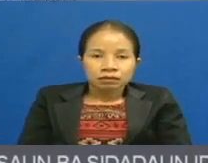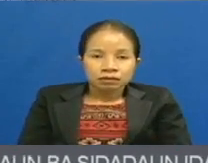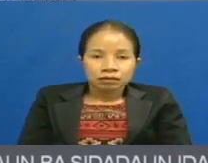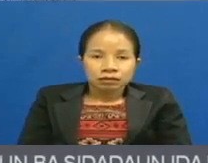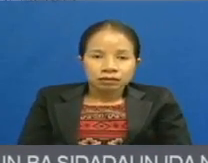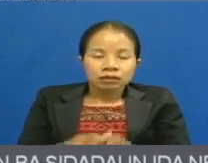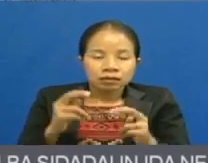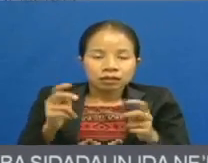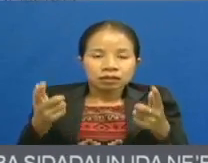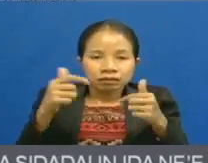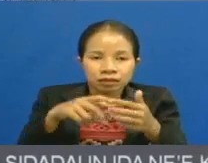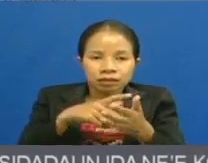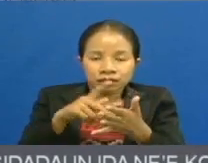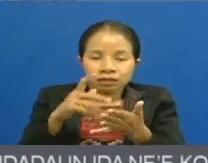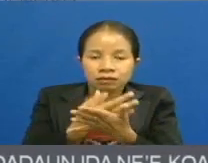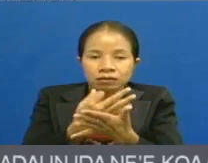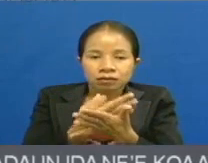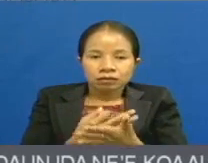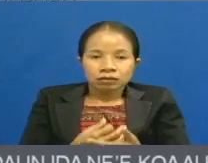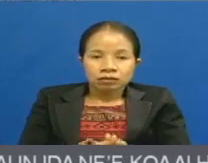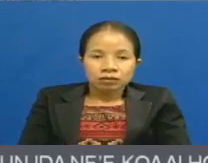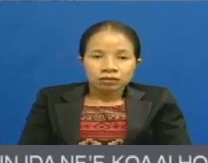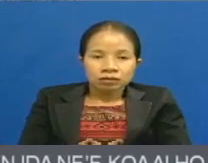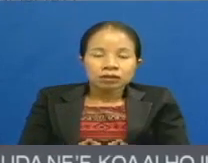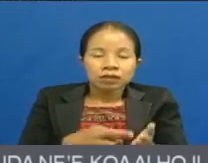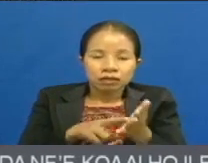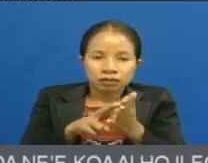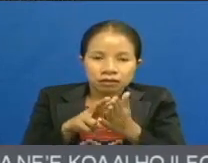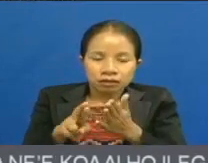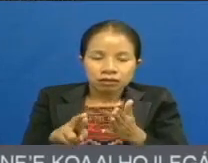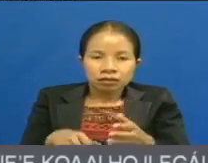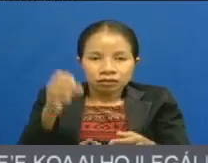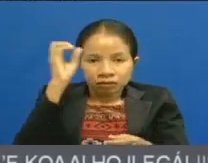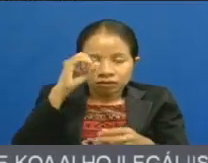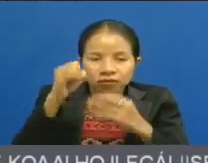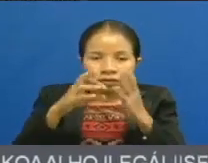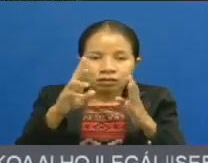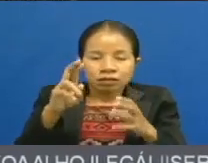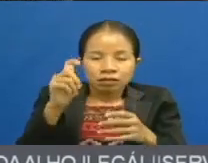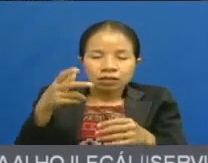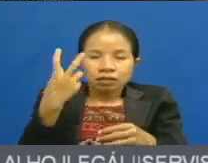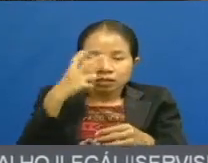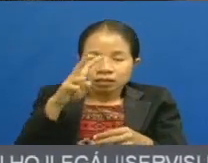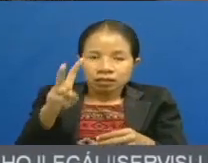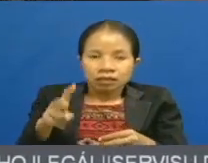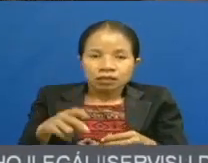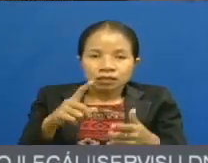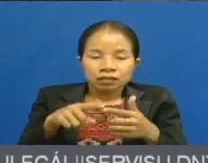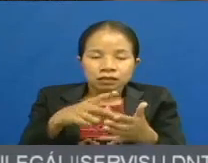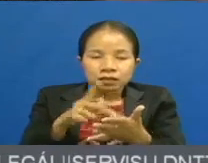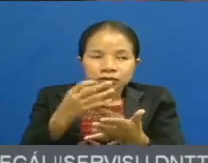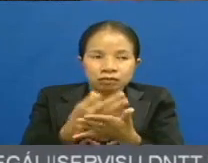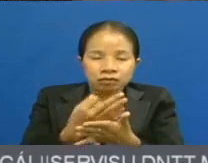sting ser mai halo a licença Roma. Tuir observação jornalista RTTL nota katak hafo in selu